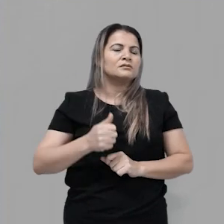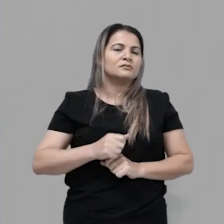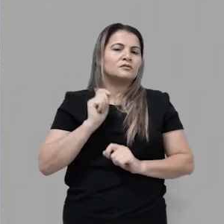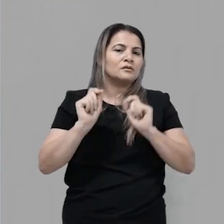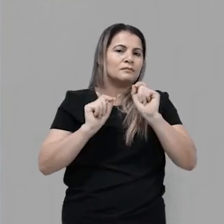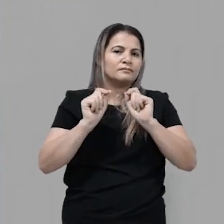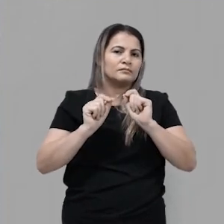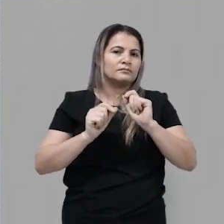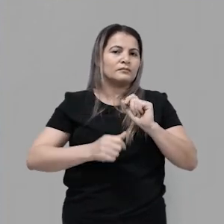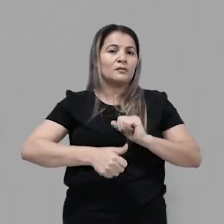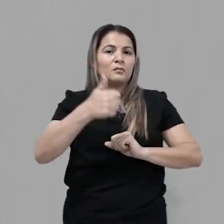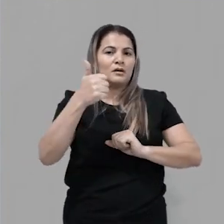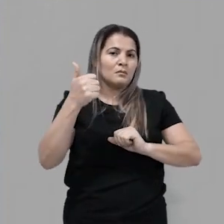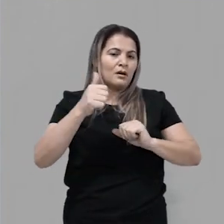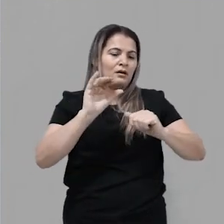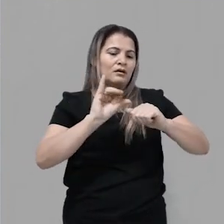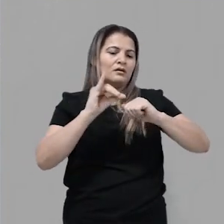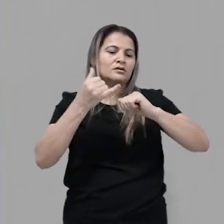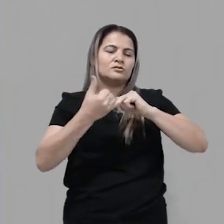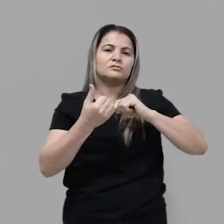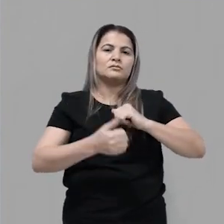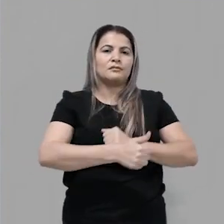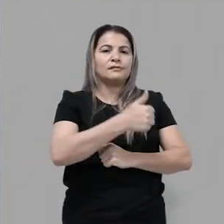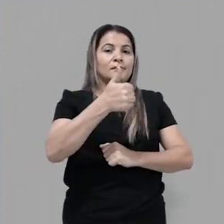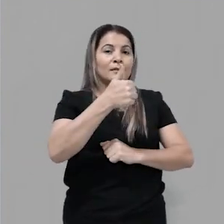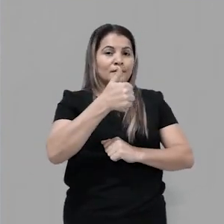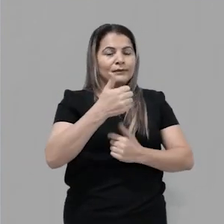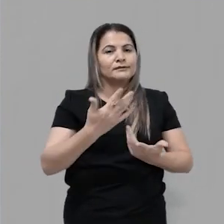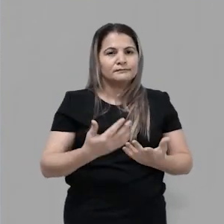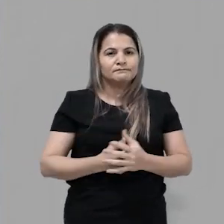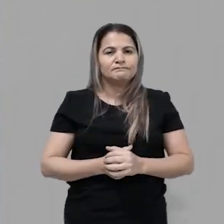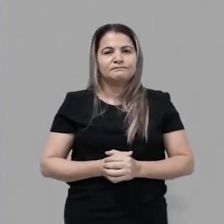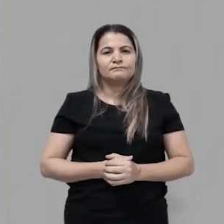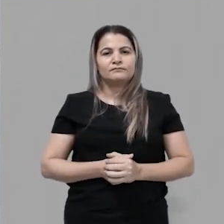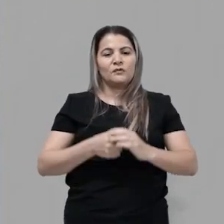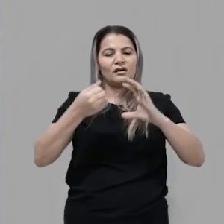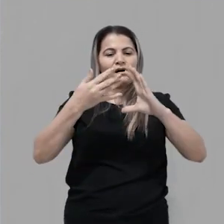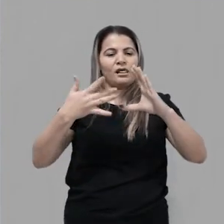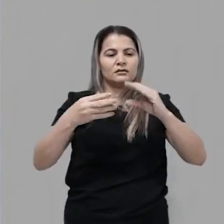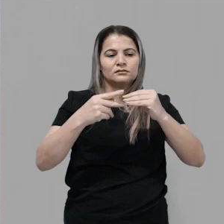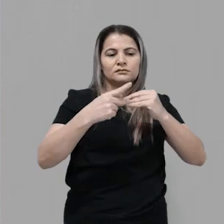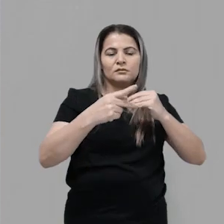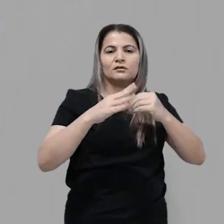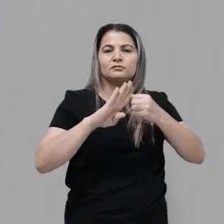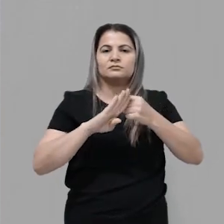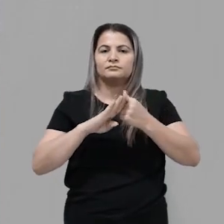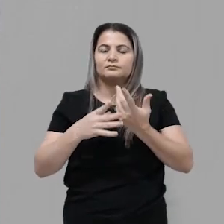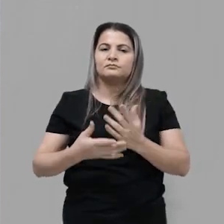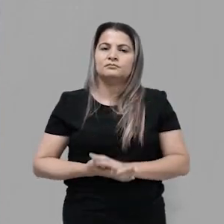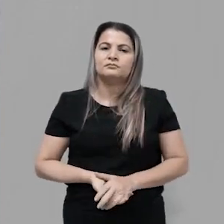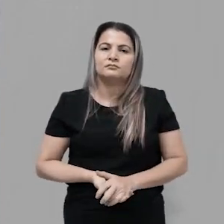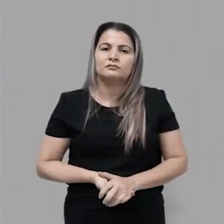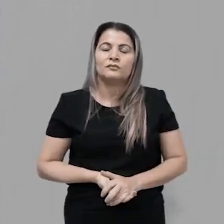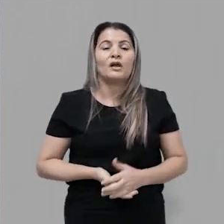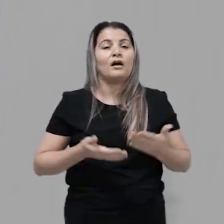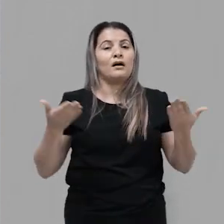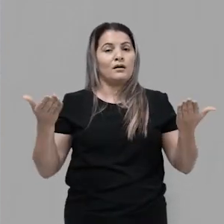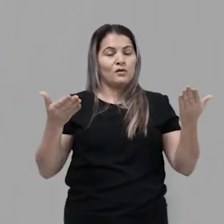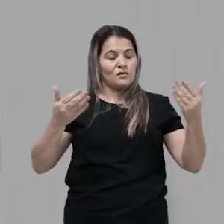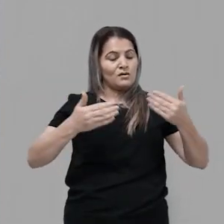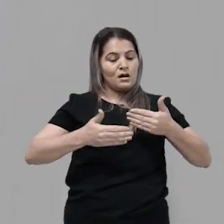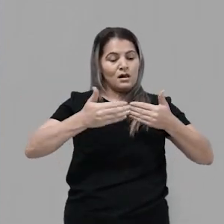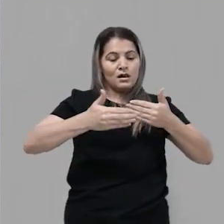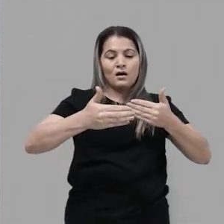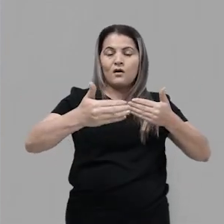na sua função de característica de um nome, tá? A ordem dos adjetivos. A gente chegou num aspecto